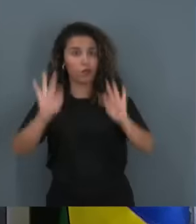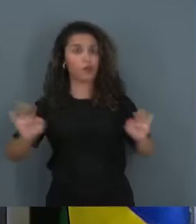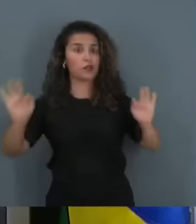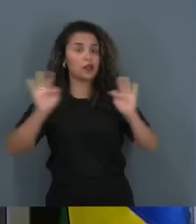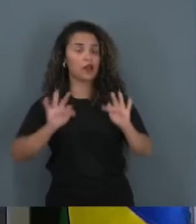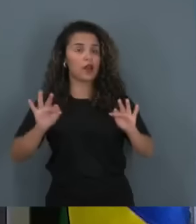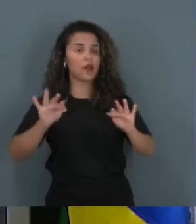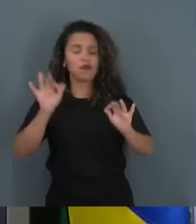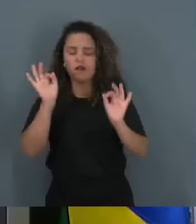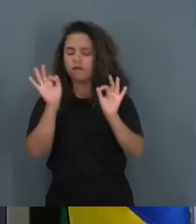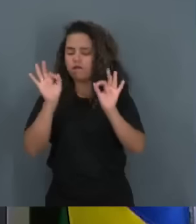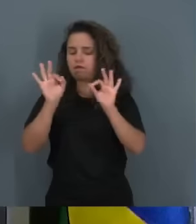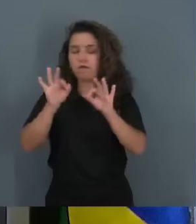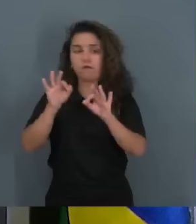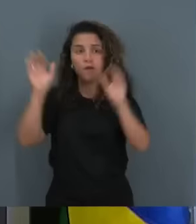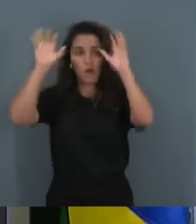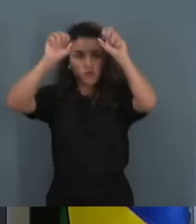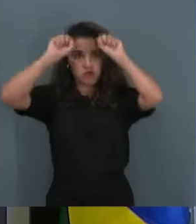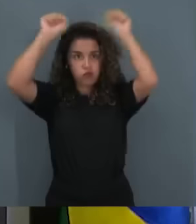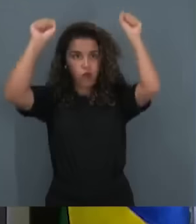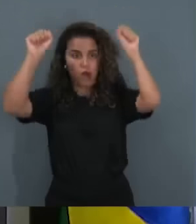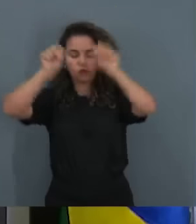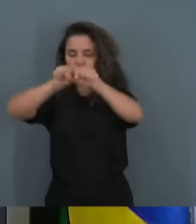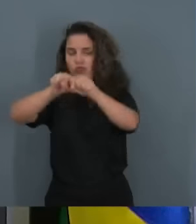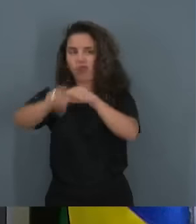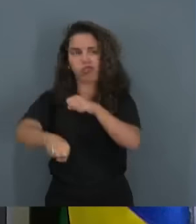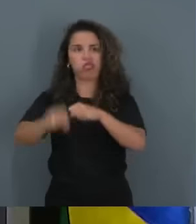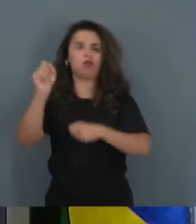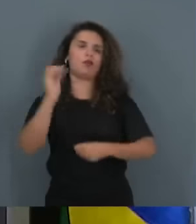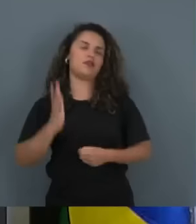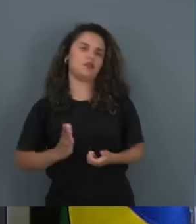vai acabar com o Brasil.